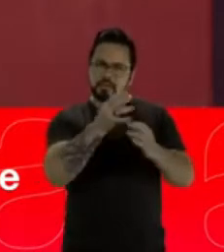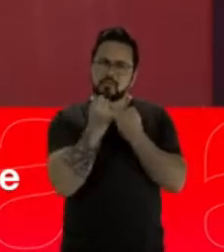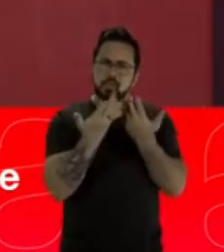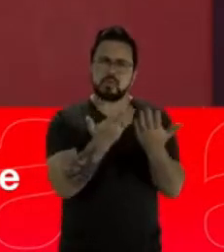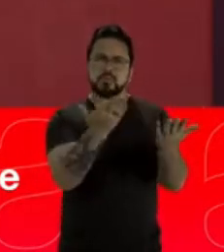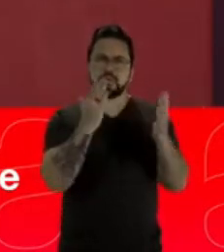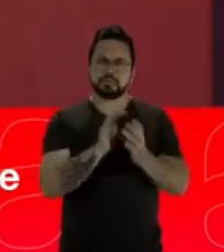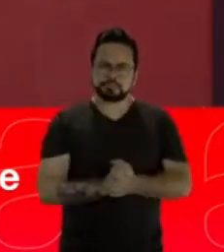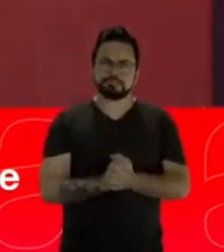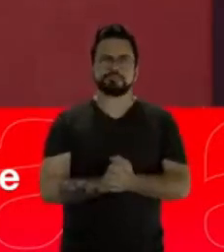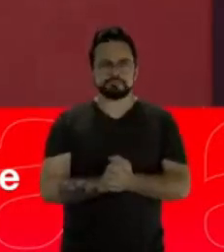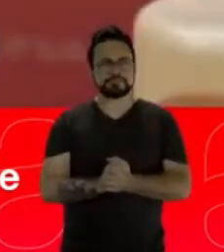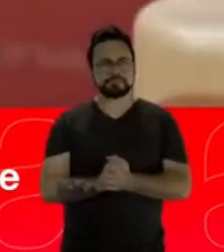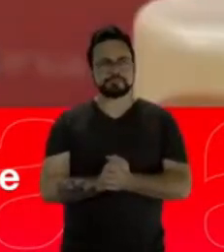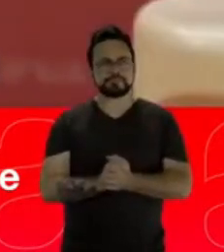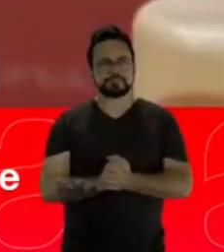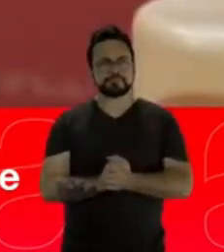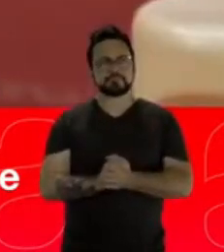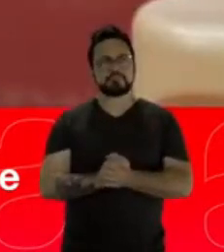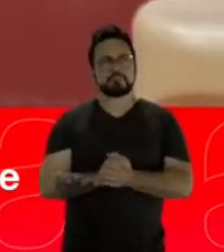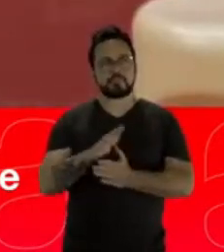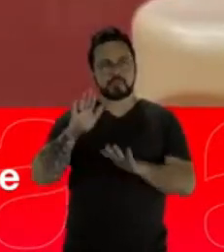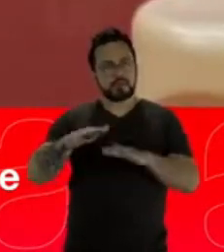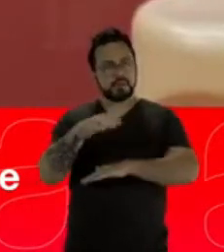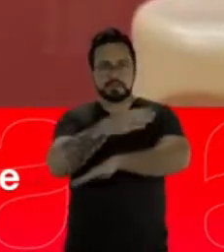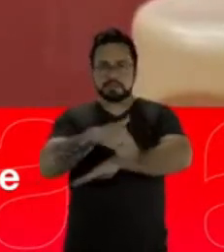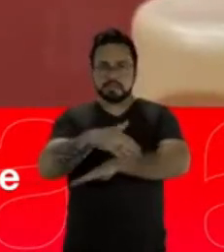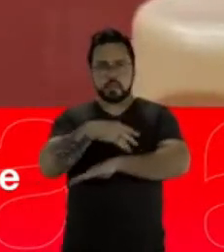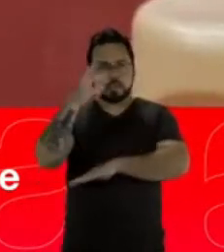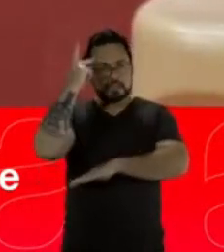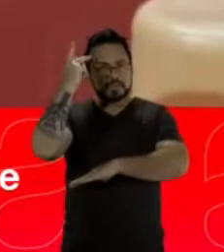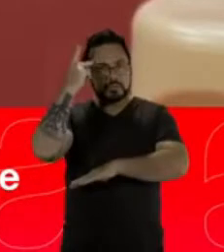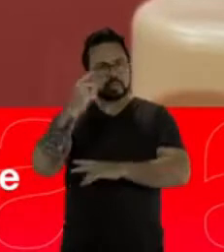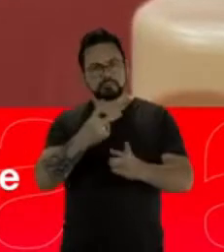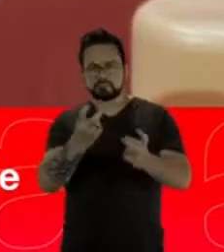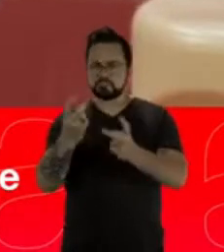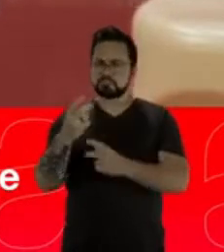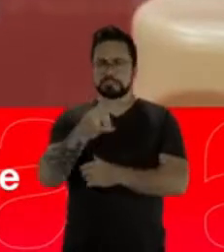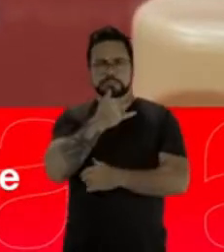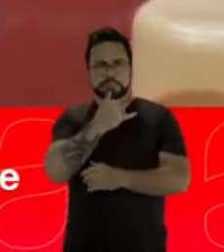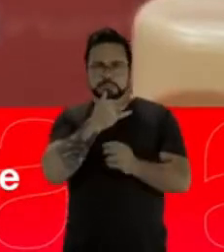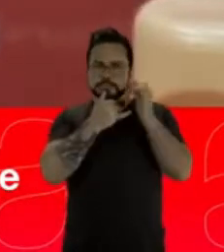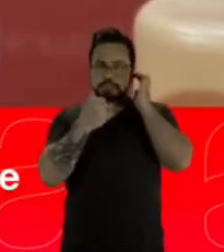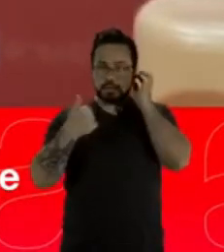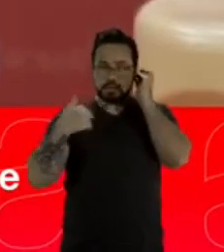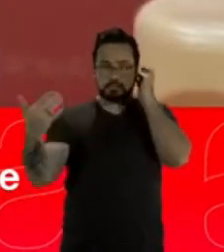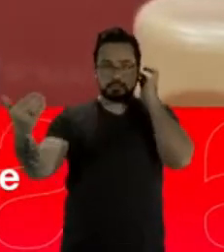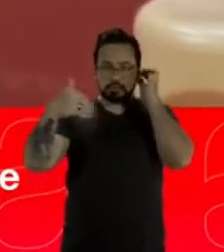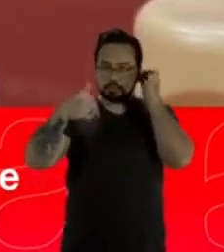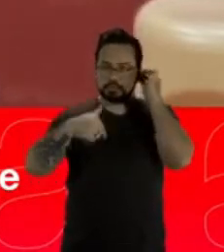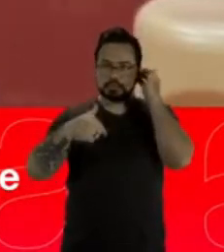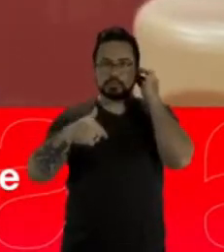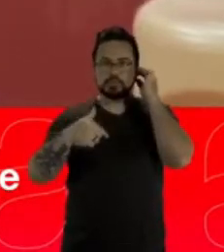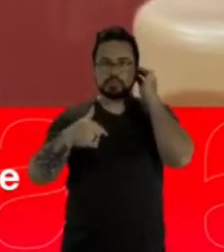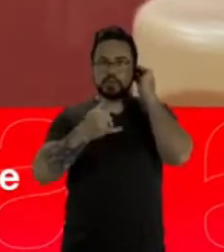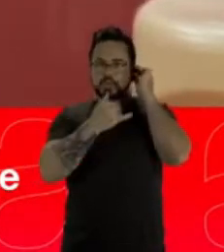aí, gente. Não, enquanto a gente passa pelas ruas de São Paulo, a gente vê essa cena triste, né? Porque, realmente, vindo para cá, assim, é